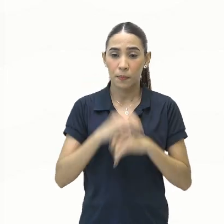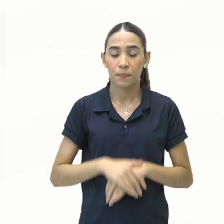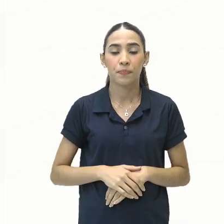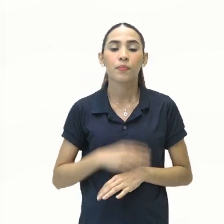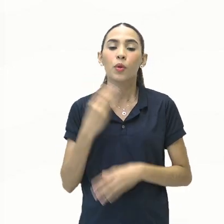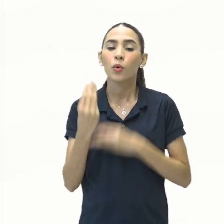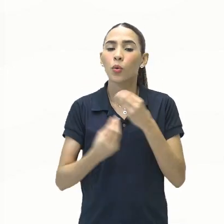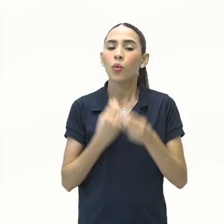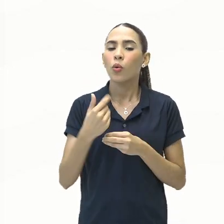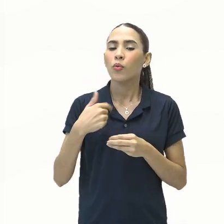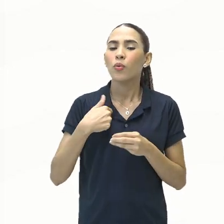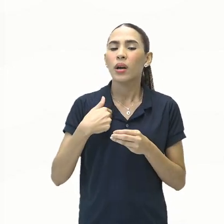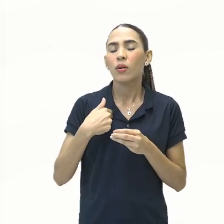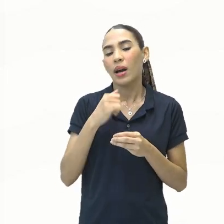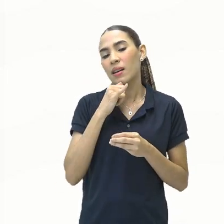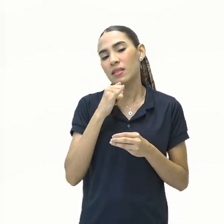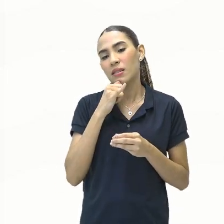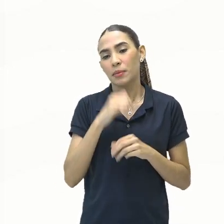é